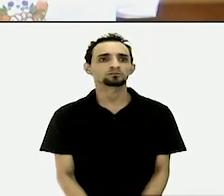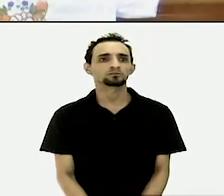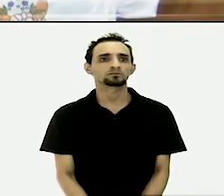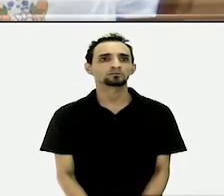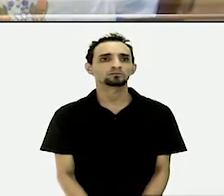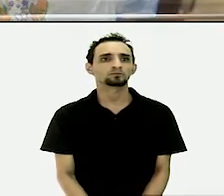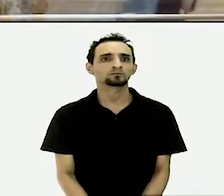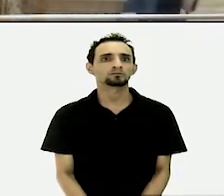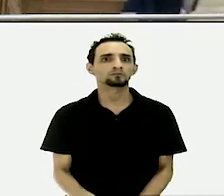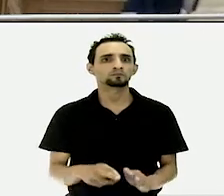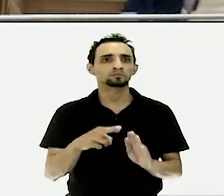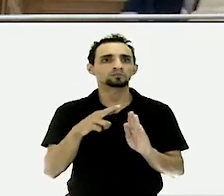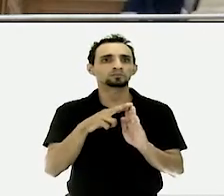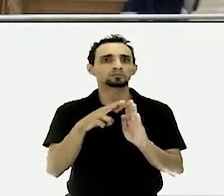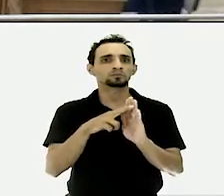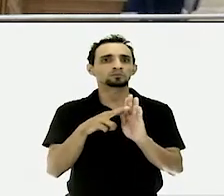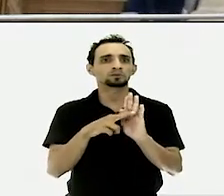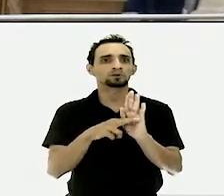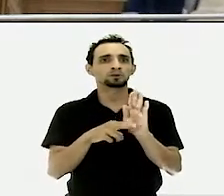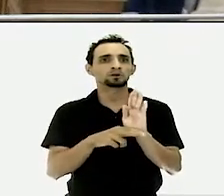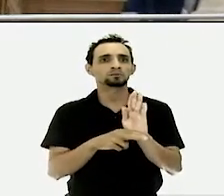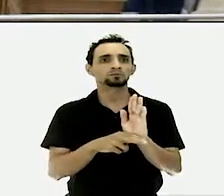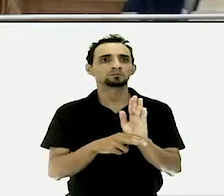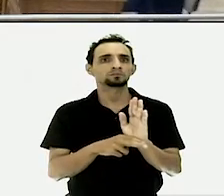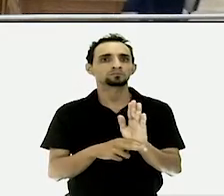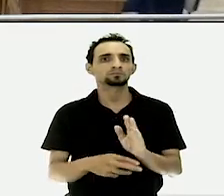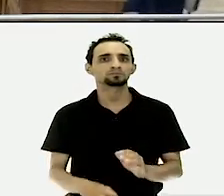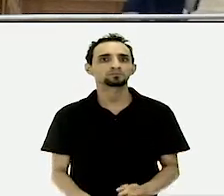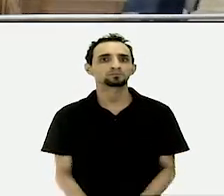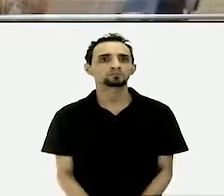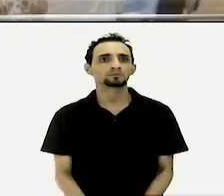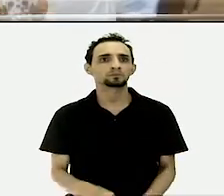Requerimento dispensa a votação por conter 3 assinaturas.